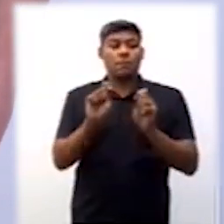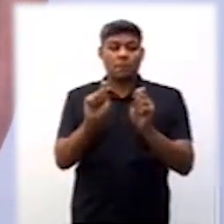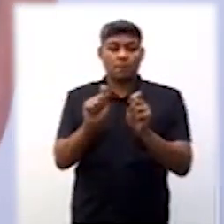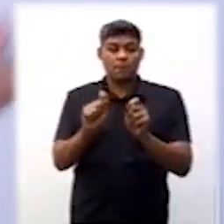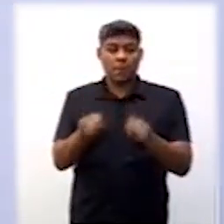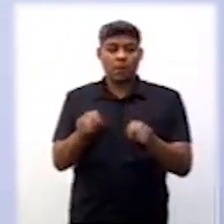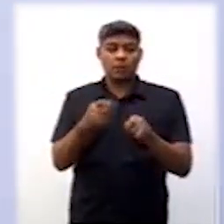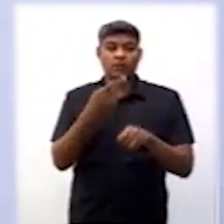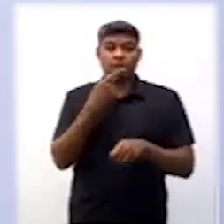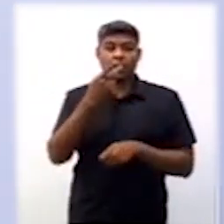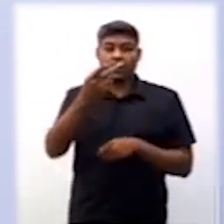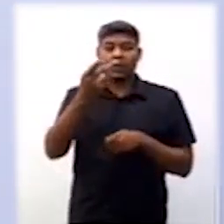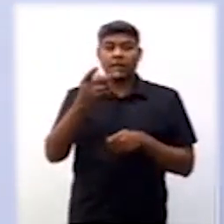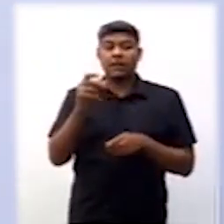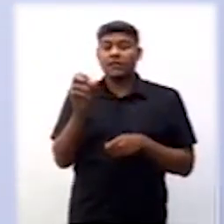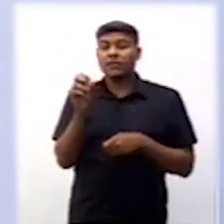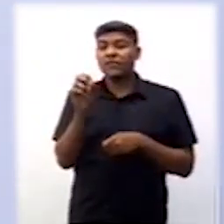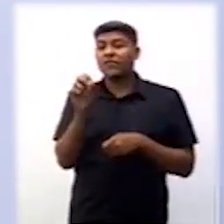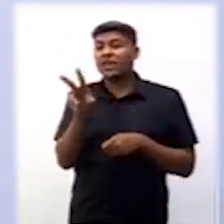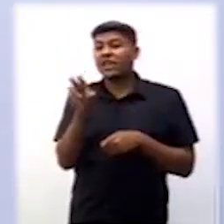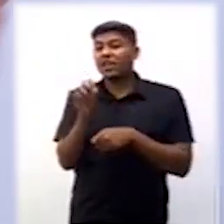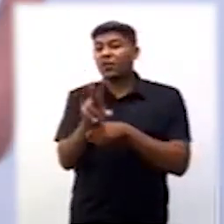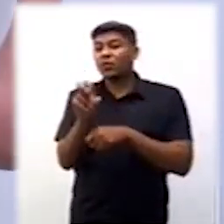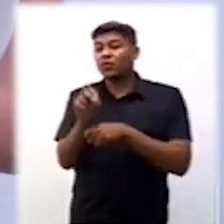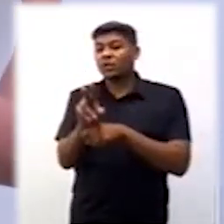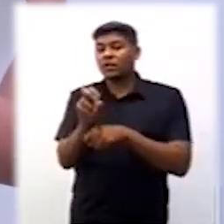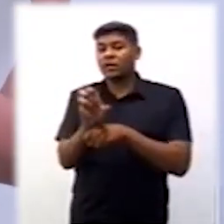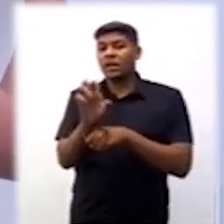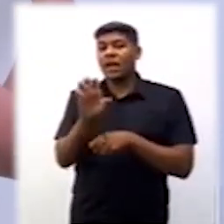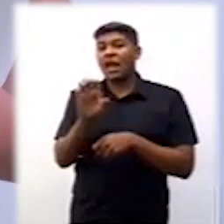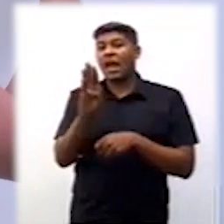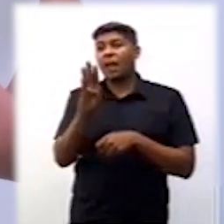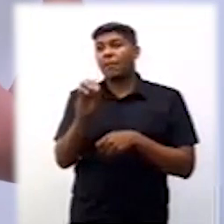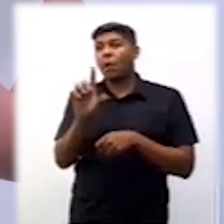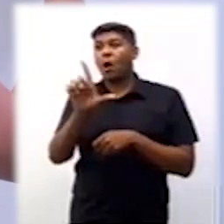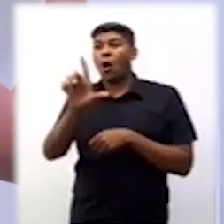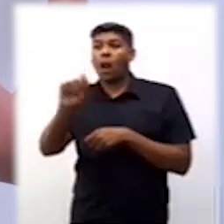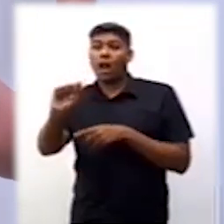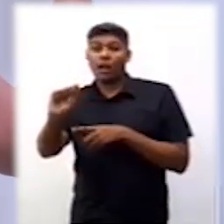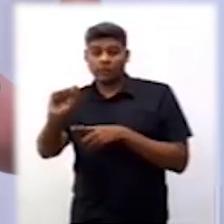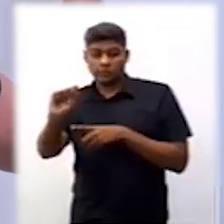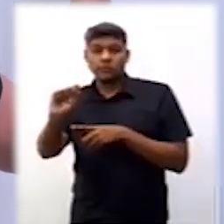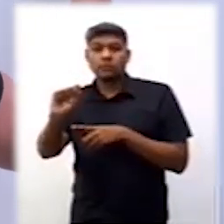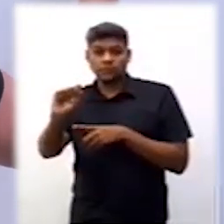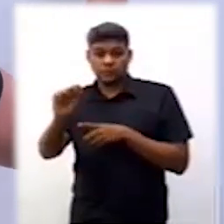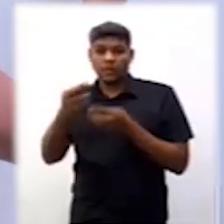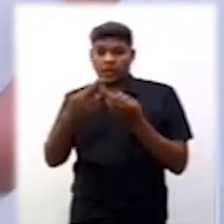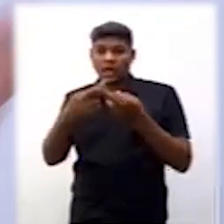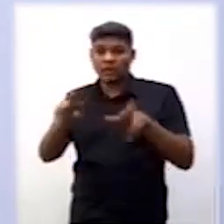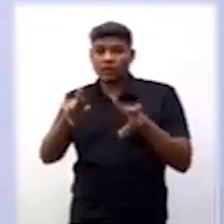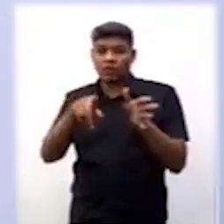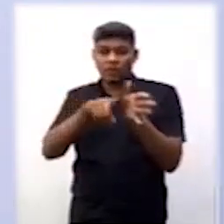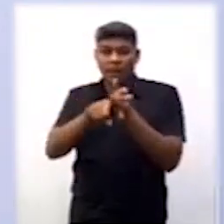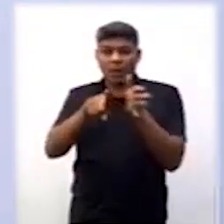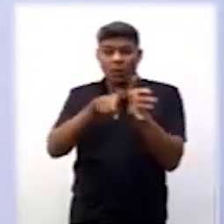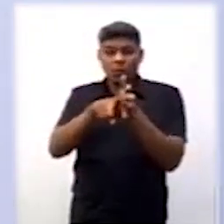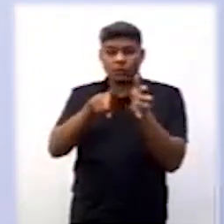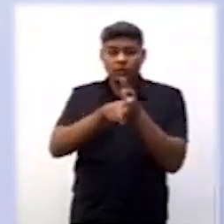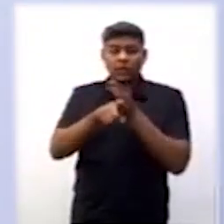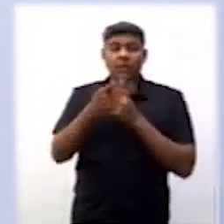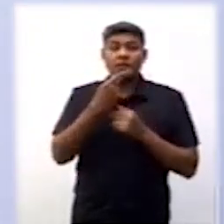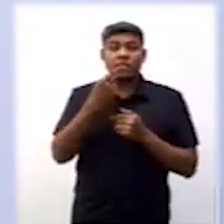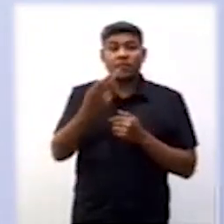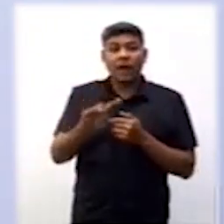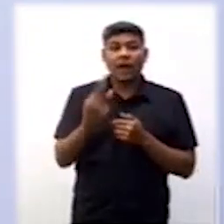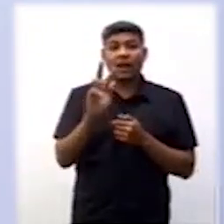aqui para vocês? O vírus Ebola, olha que legal, Ebola. A gente vai resolver até uma questão onde ele fala que